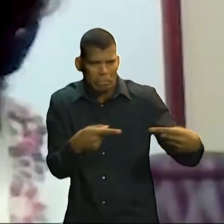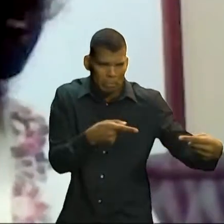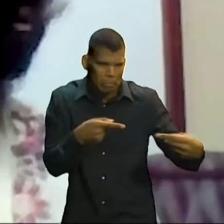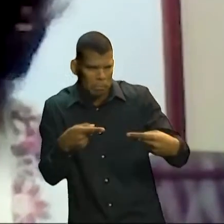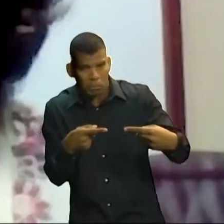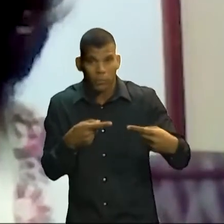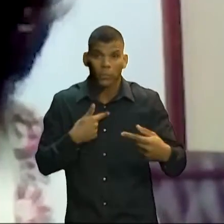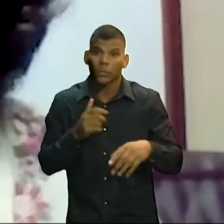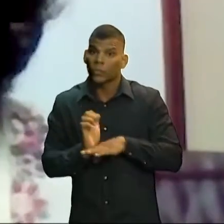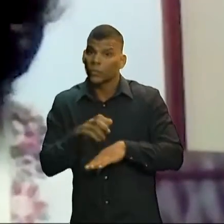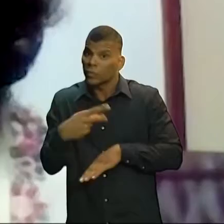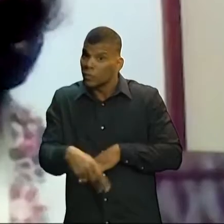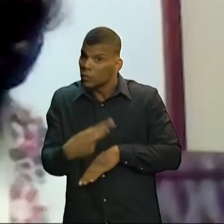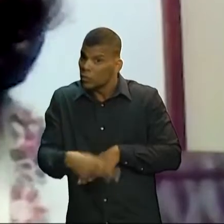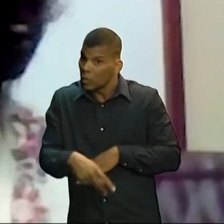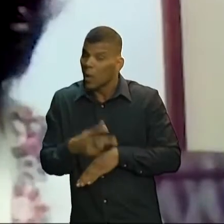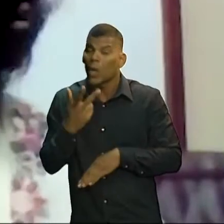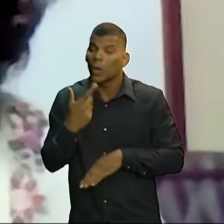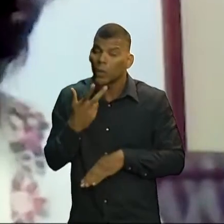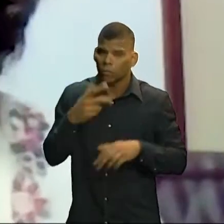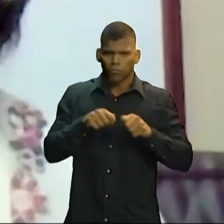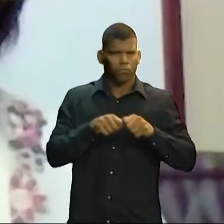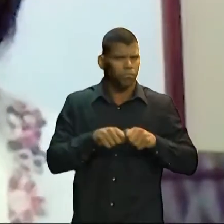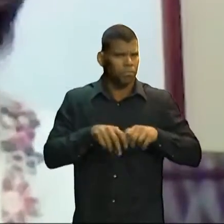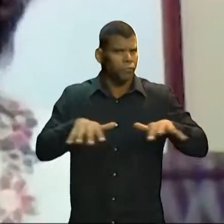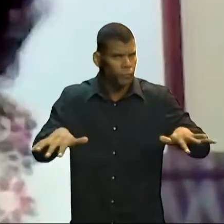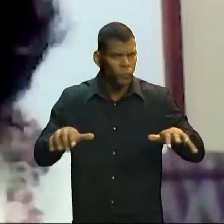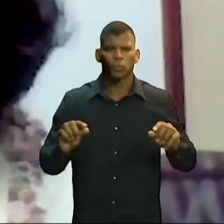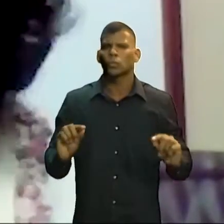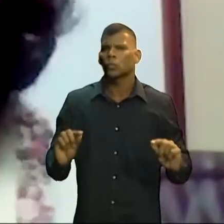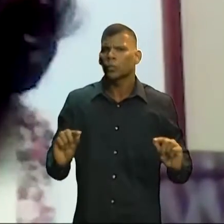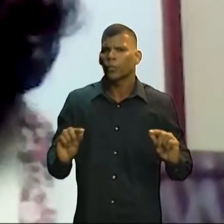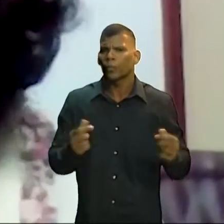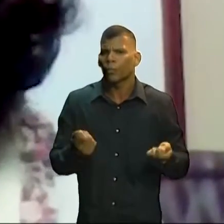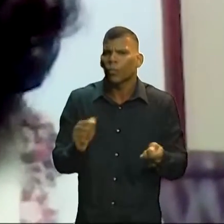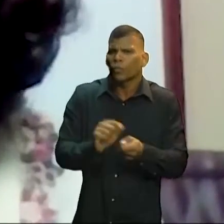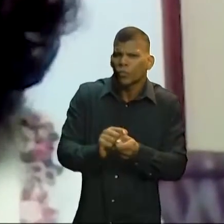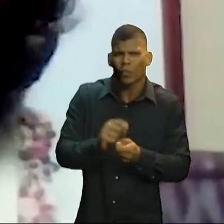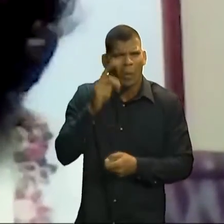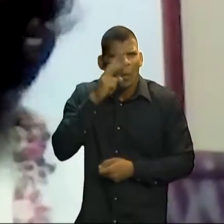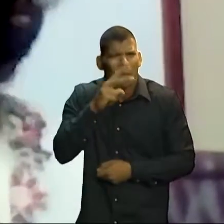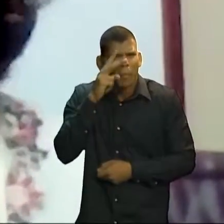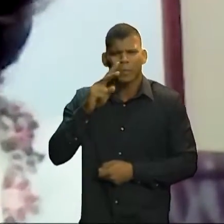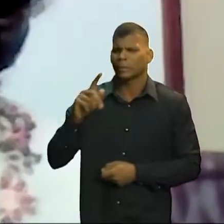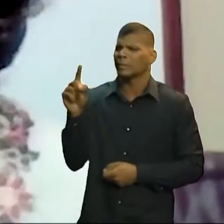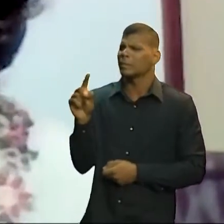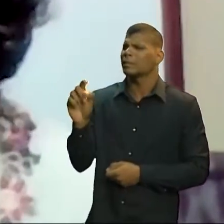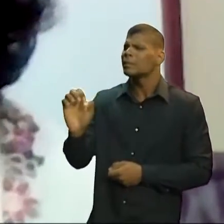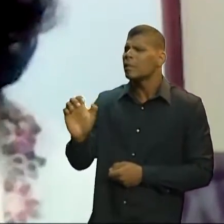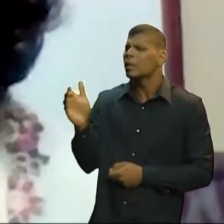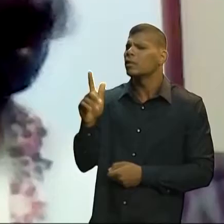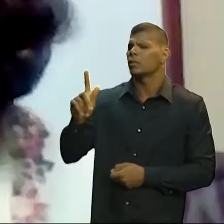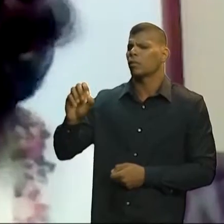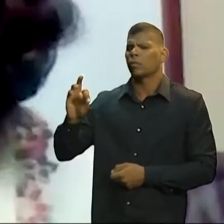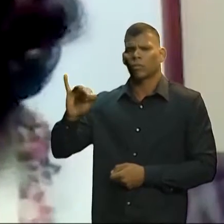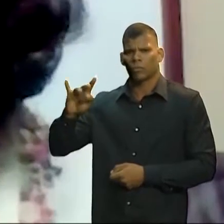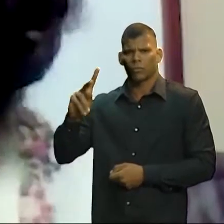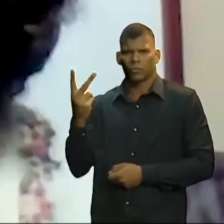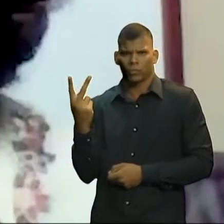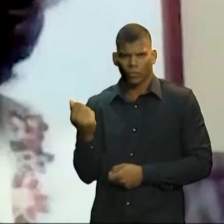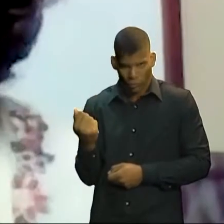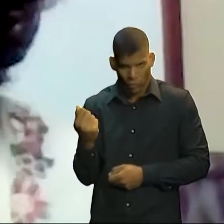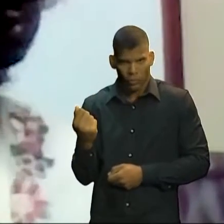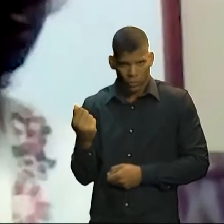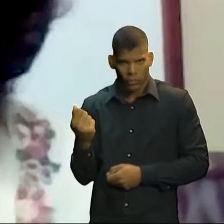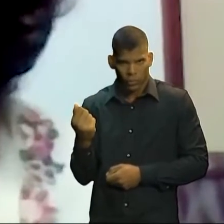campanha amplamente, como se fez com o Zé Gotinha, né? Quem não lembra do Zé Gotinha?